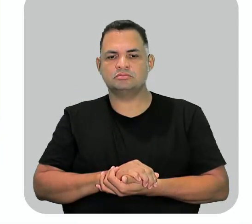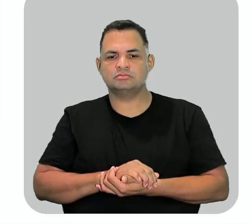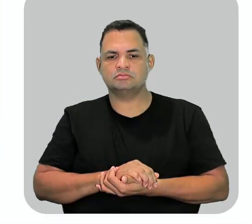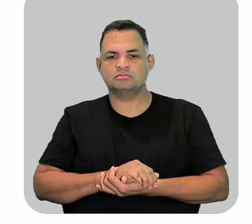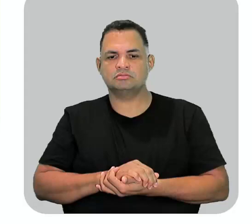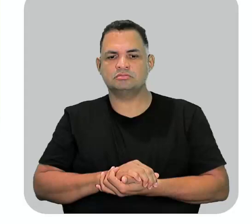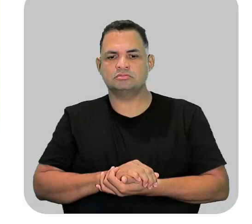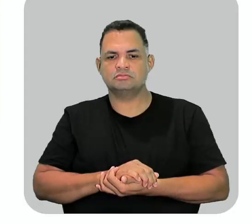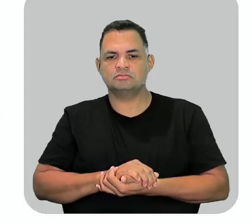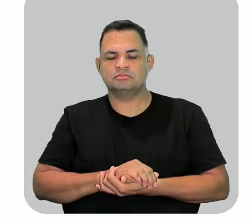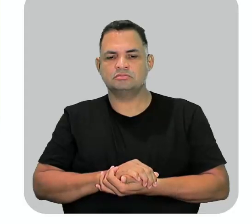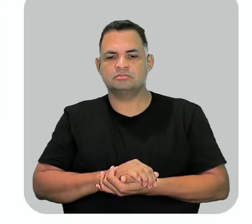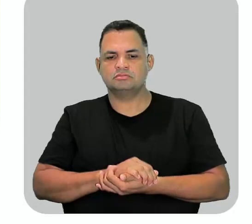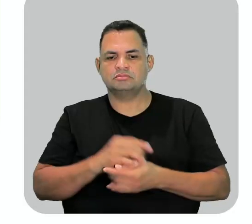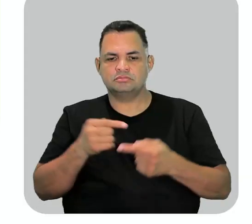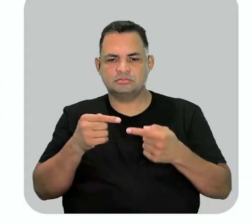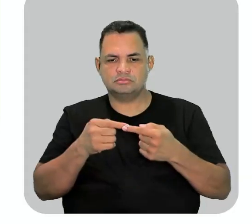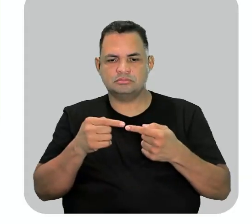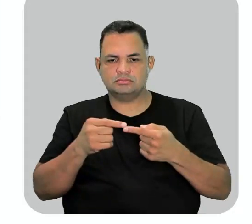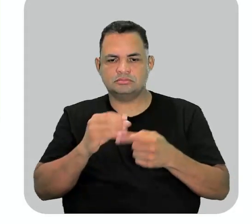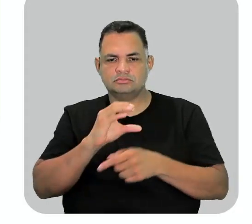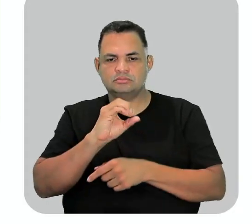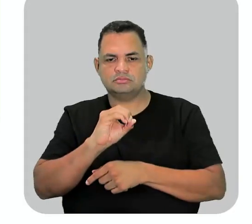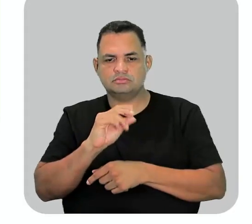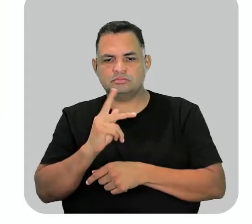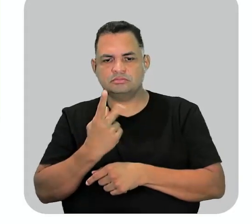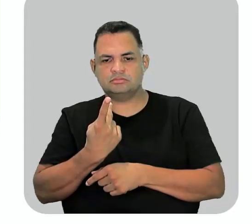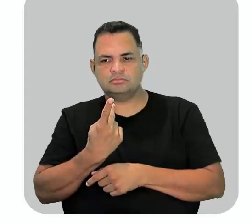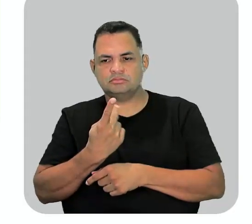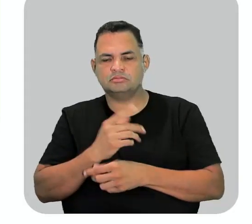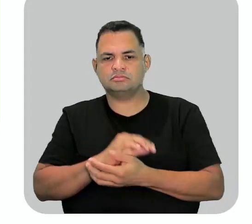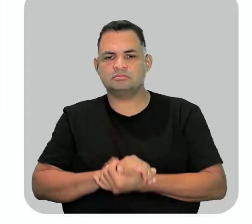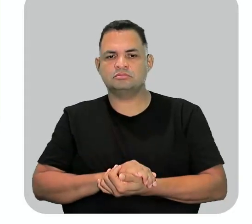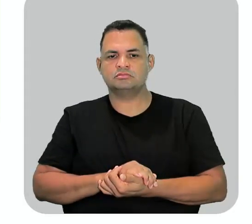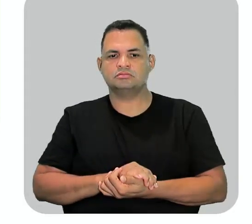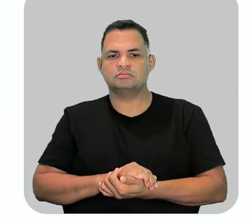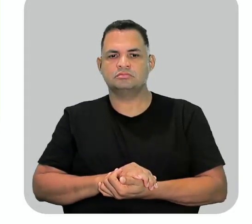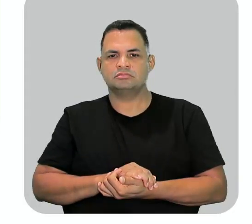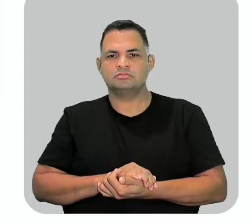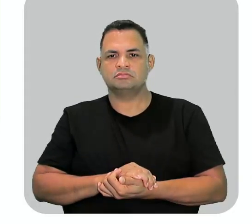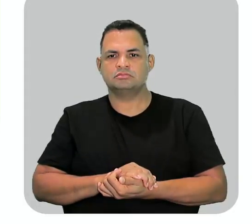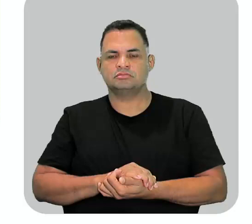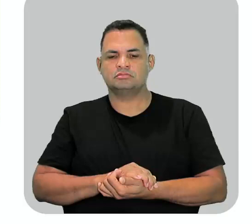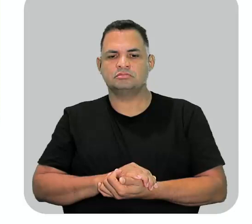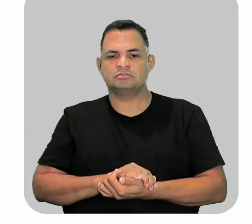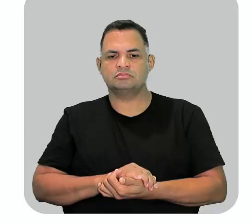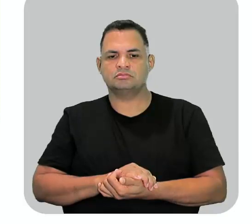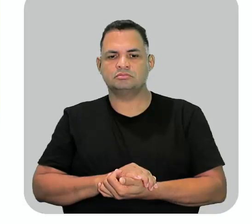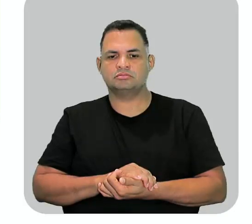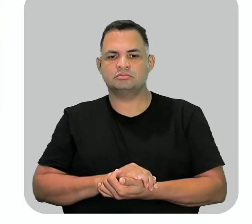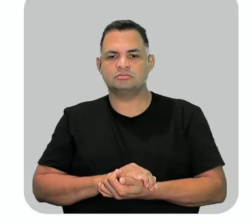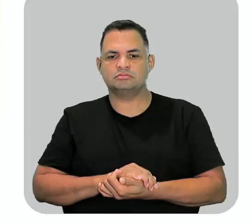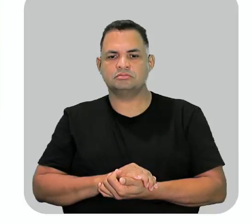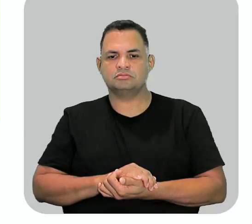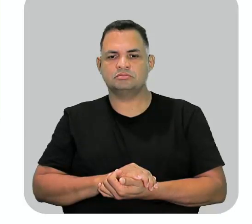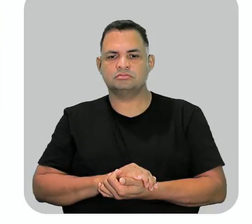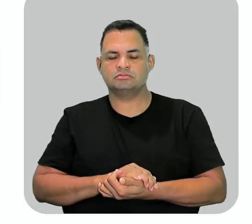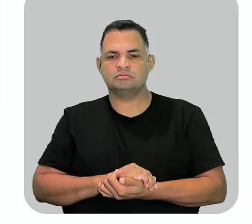hidrogênios, ligado à hidroxila, que é formada pelo oxigênio que sofreu o ataque do